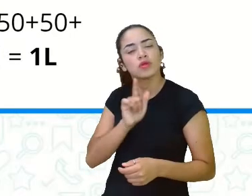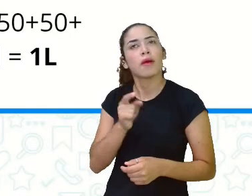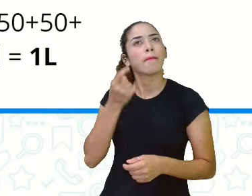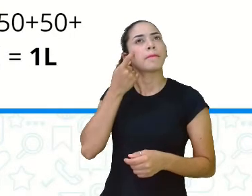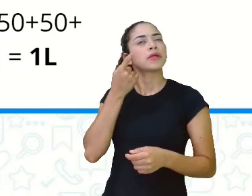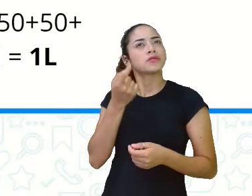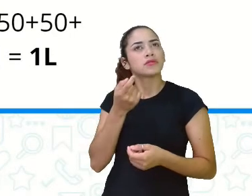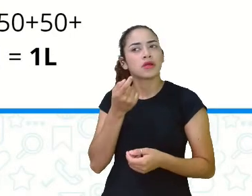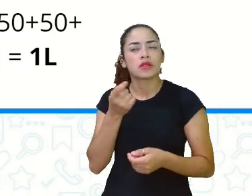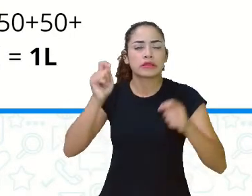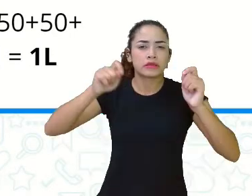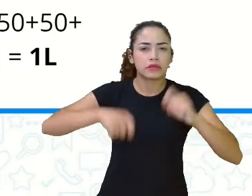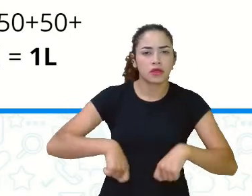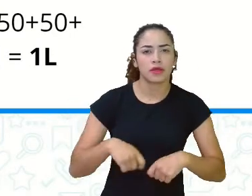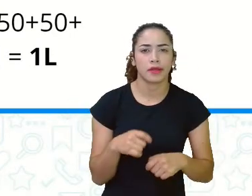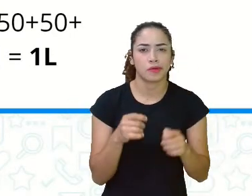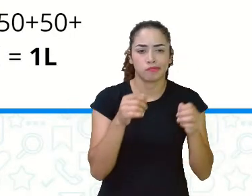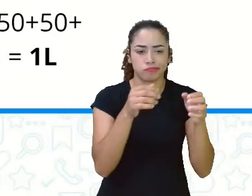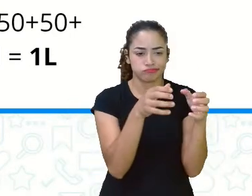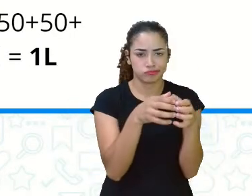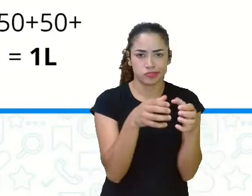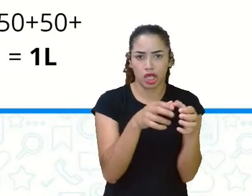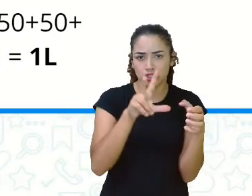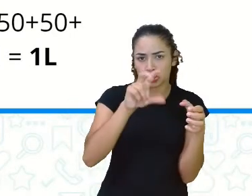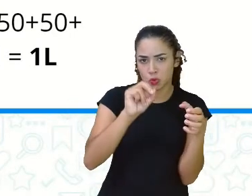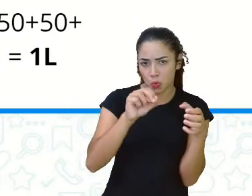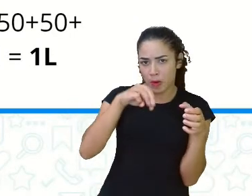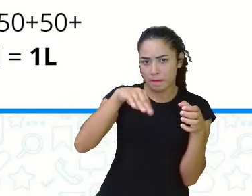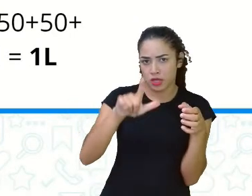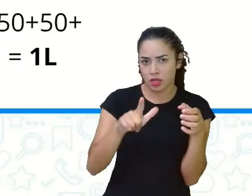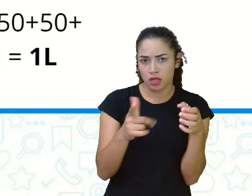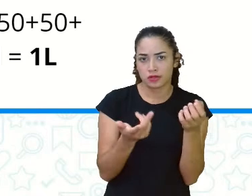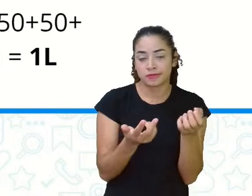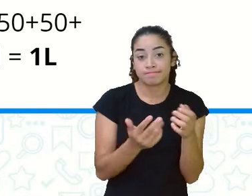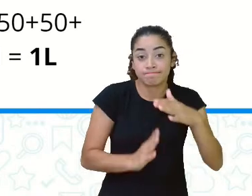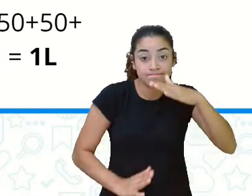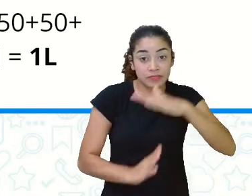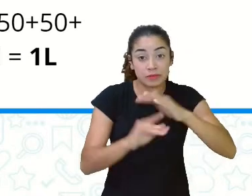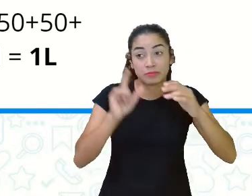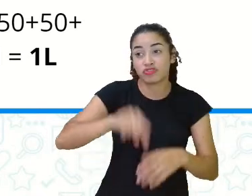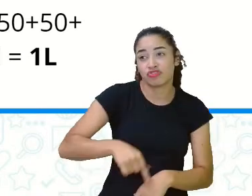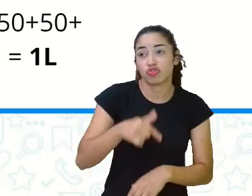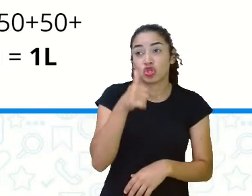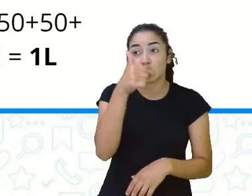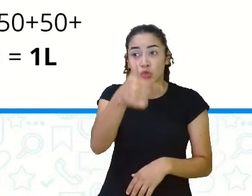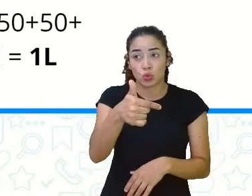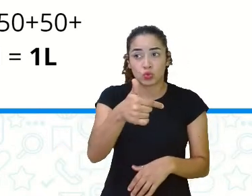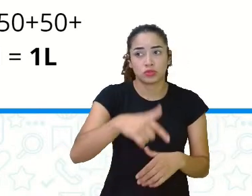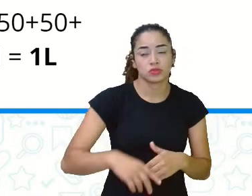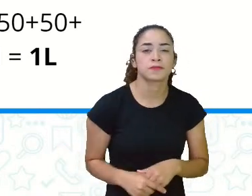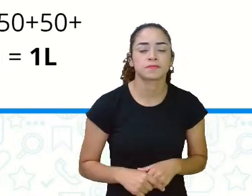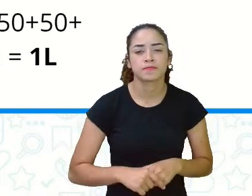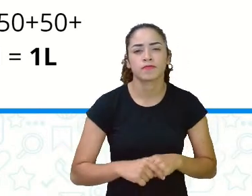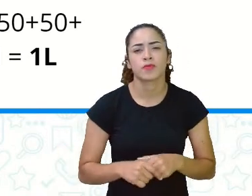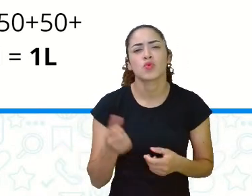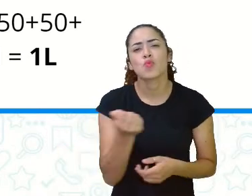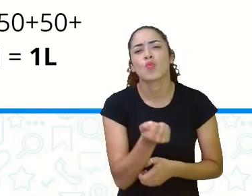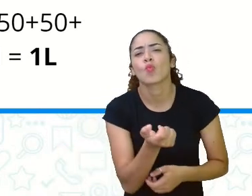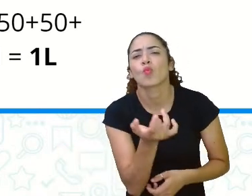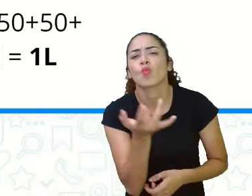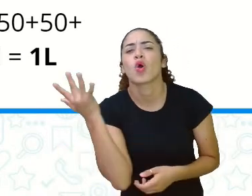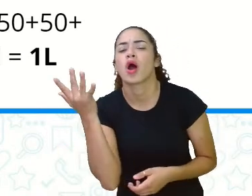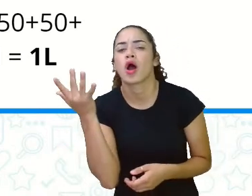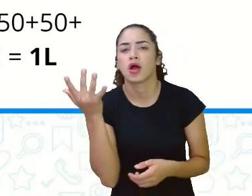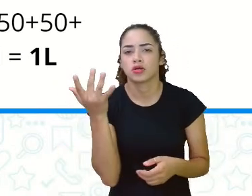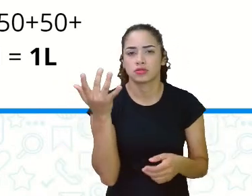de 50 ml também, porque esse é no mínimo 2 de cada. Então, aqui a gente tem agora, ó, quantos recipientes